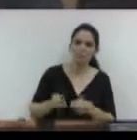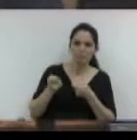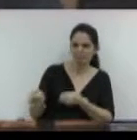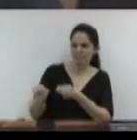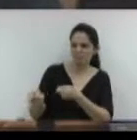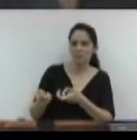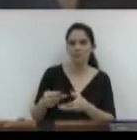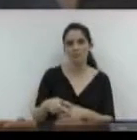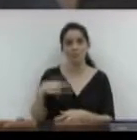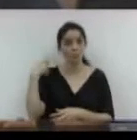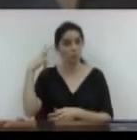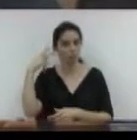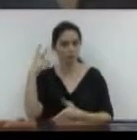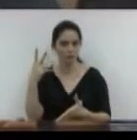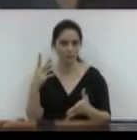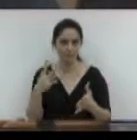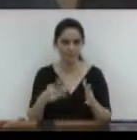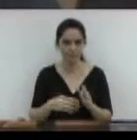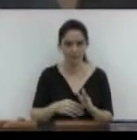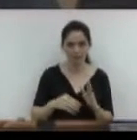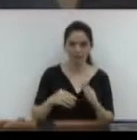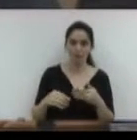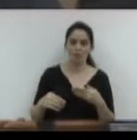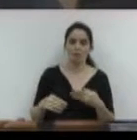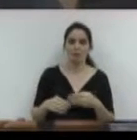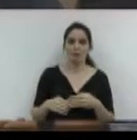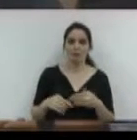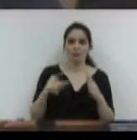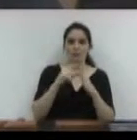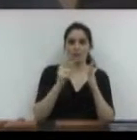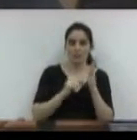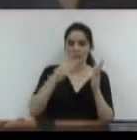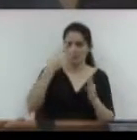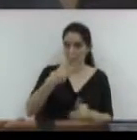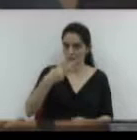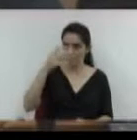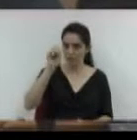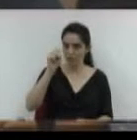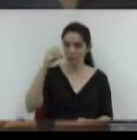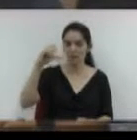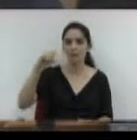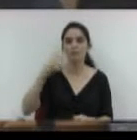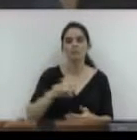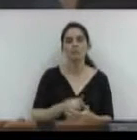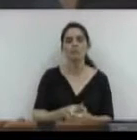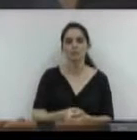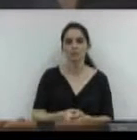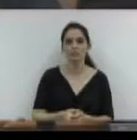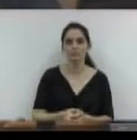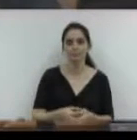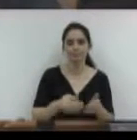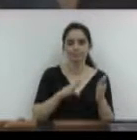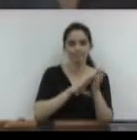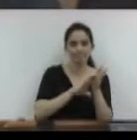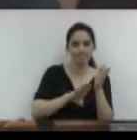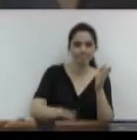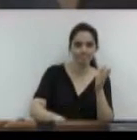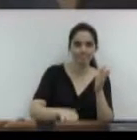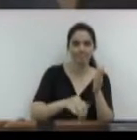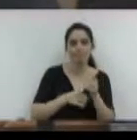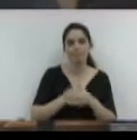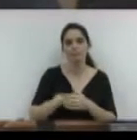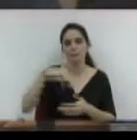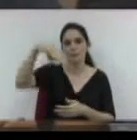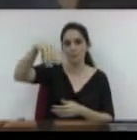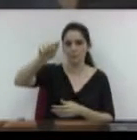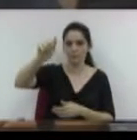presidentes. Artigo 349. Considera-se em curso na sanção de perda temporária do exercício do mandato por